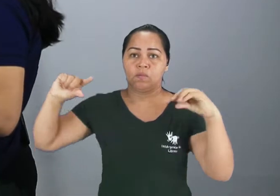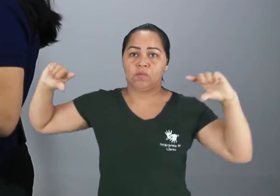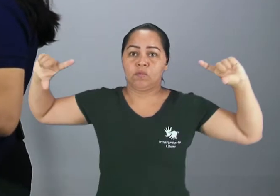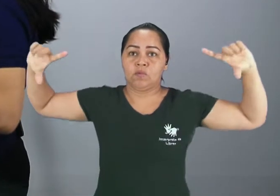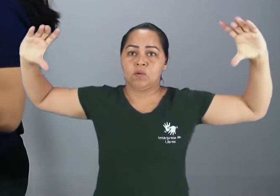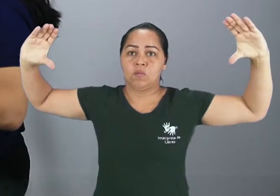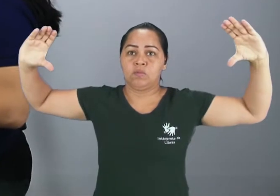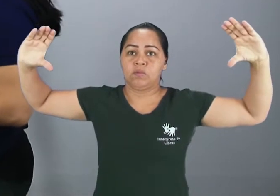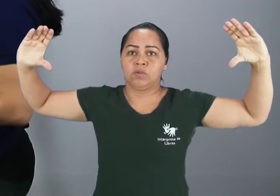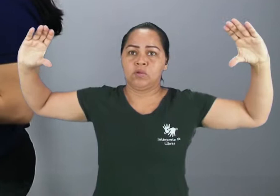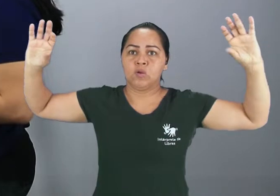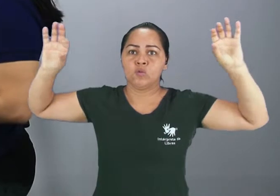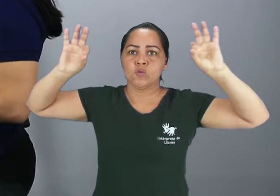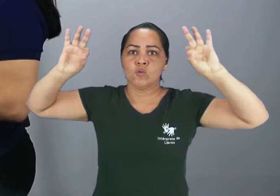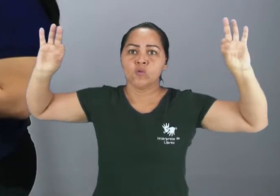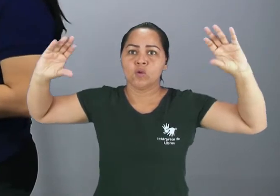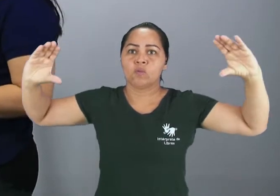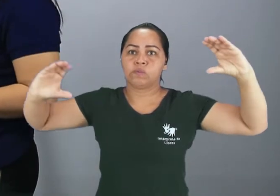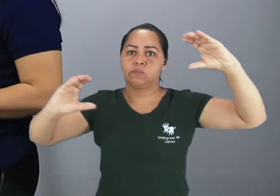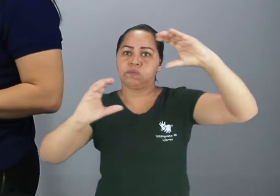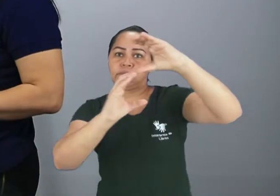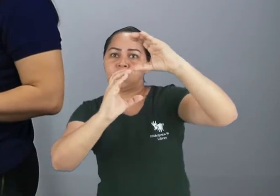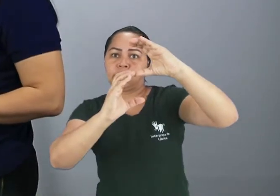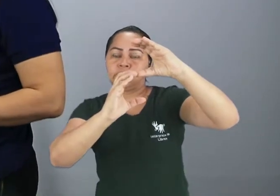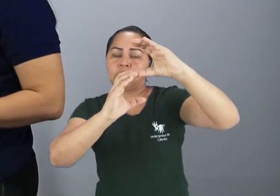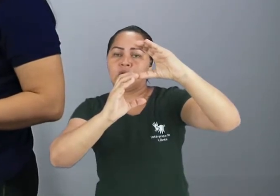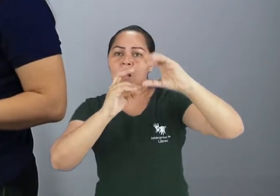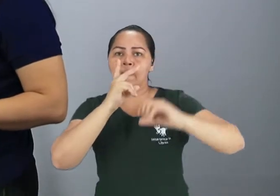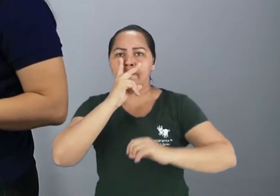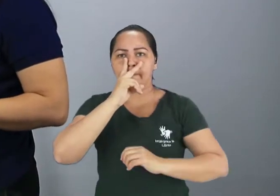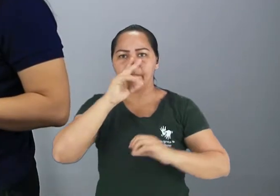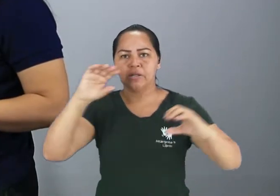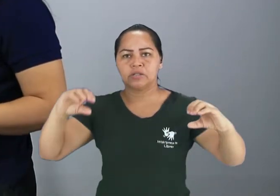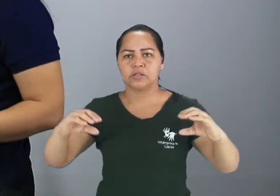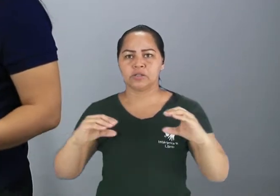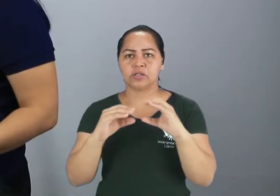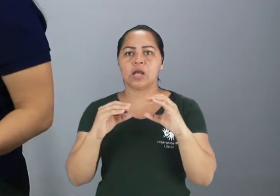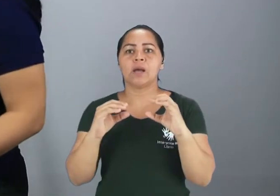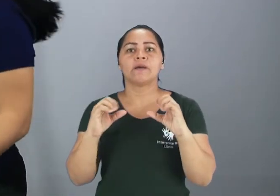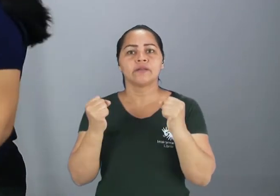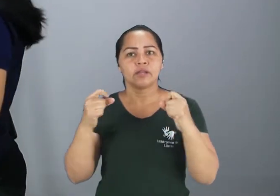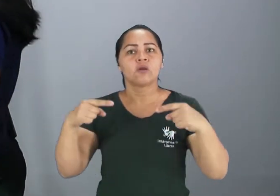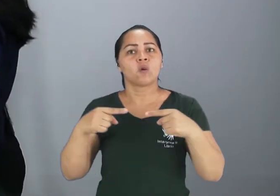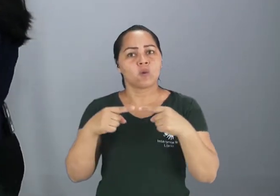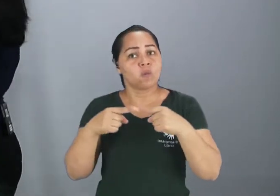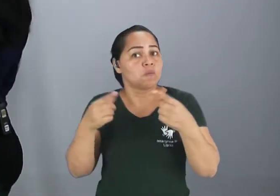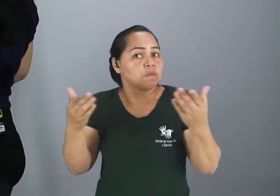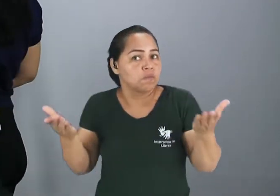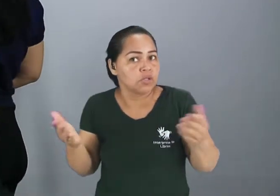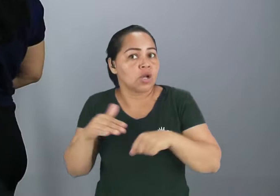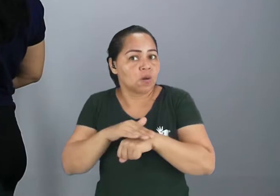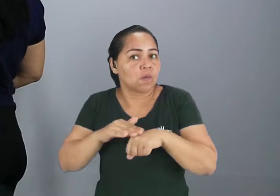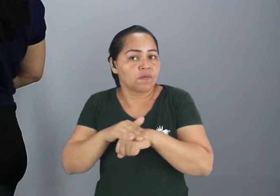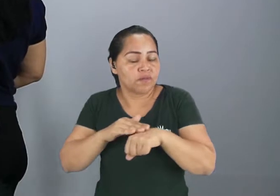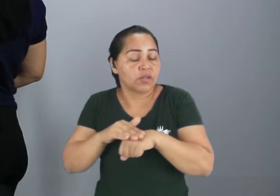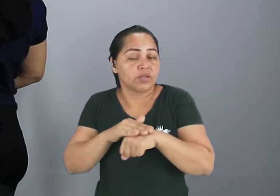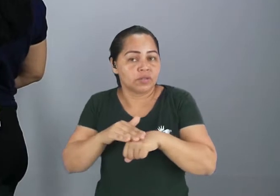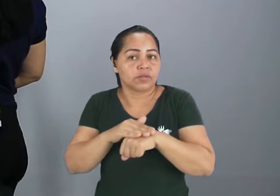eles, mas a gente consegue observar o encaixe, como se fosse peças de quebra-cabeça, como eu falei. Não lembra de quebra-cabeça,